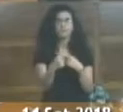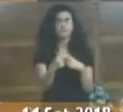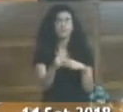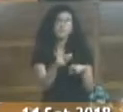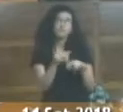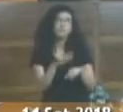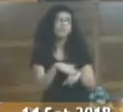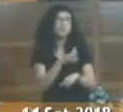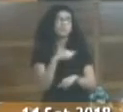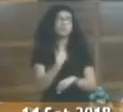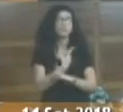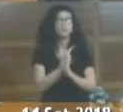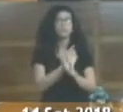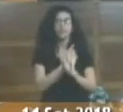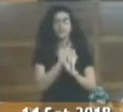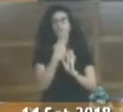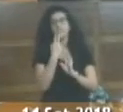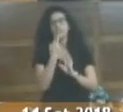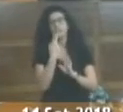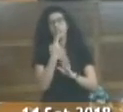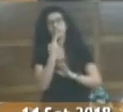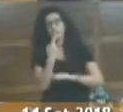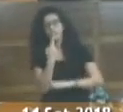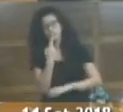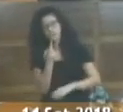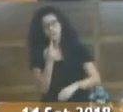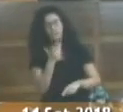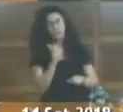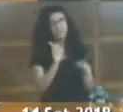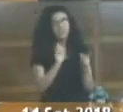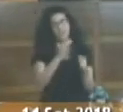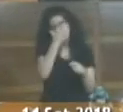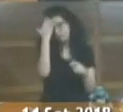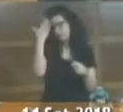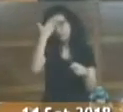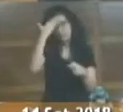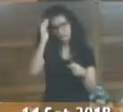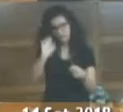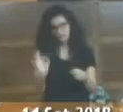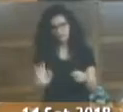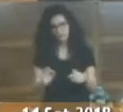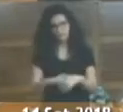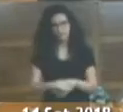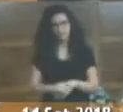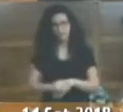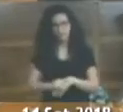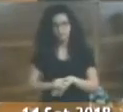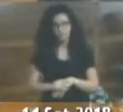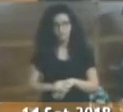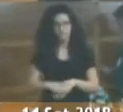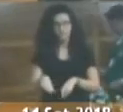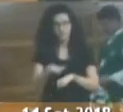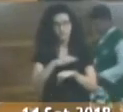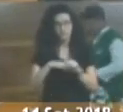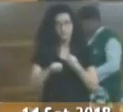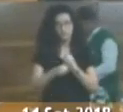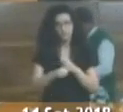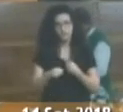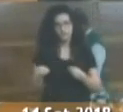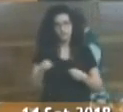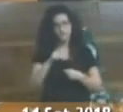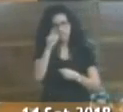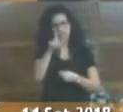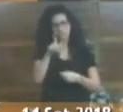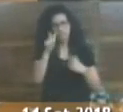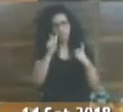que a gente repita essas considerações, elas são um pouco consideradas, né? A Baía da Ilha Grande é uma